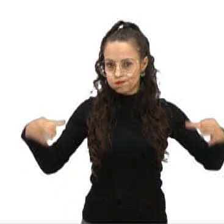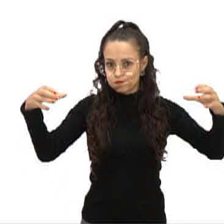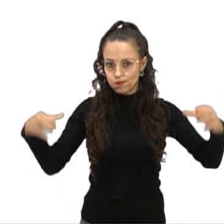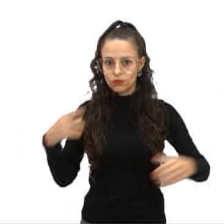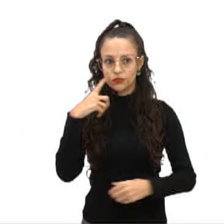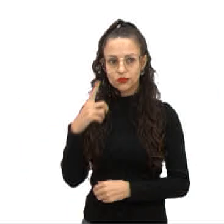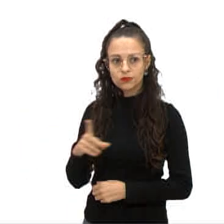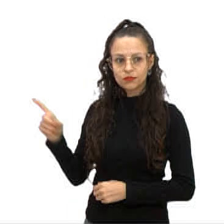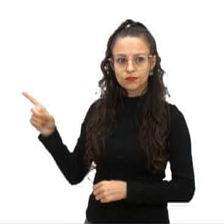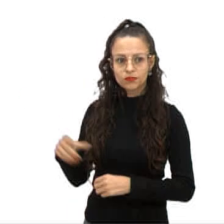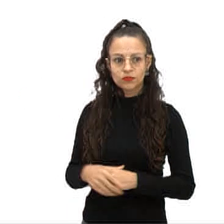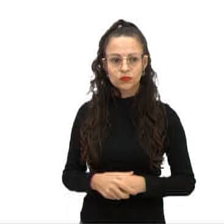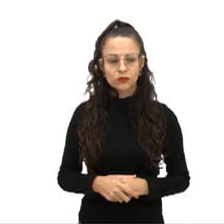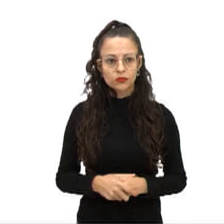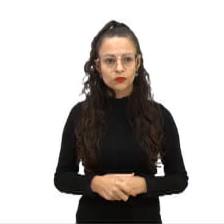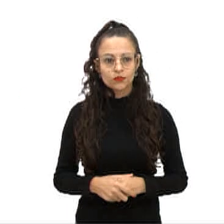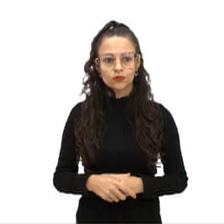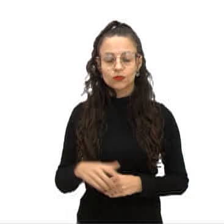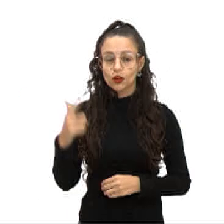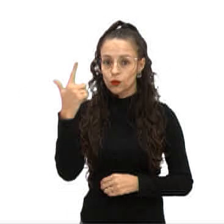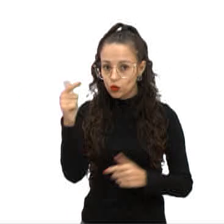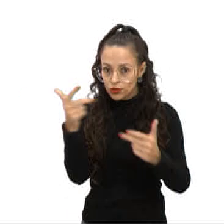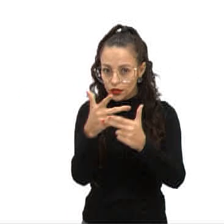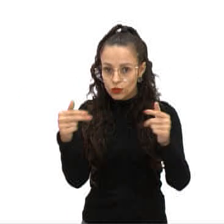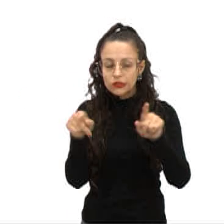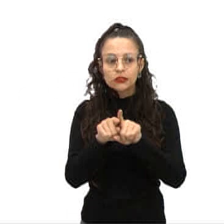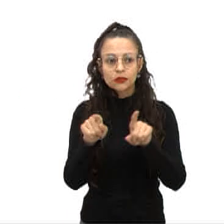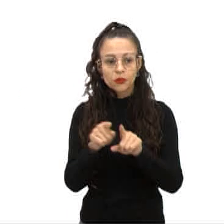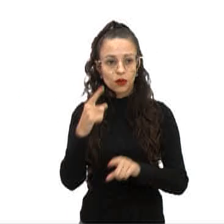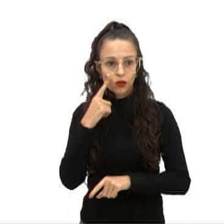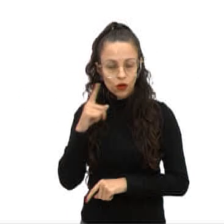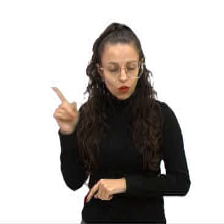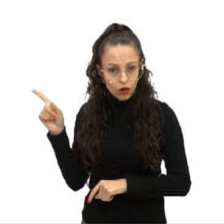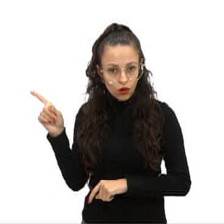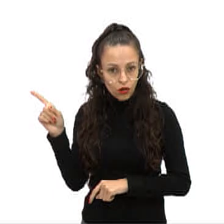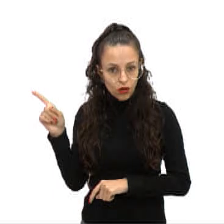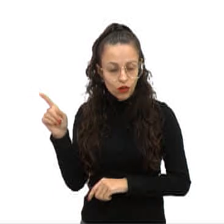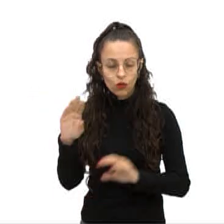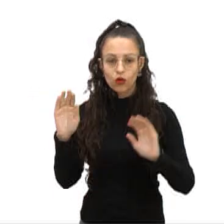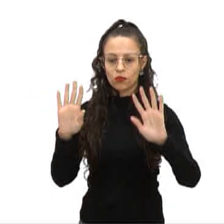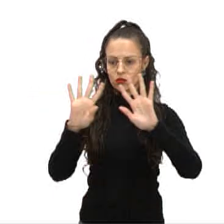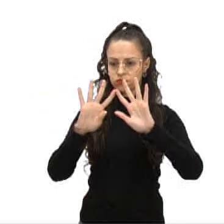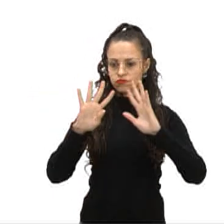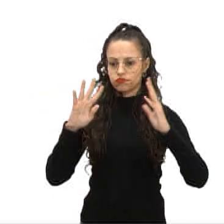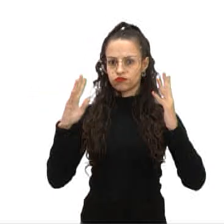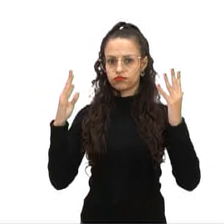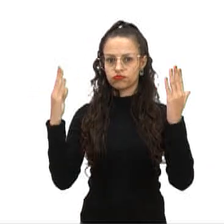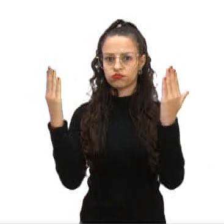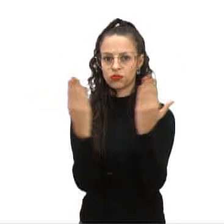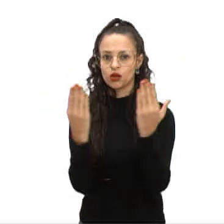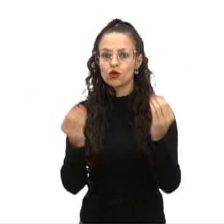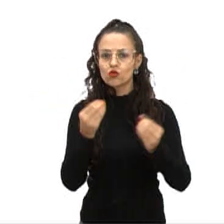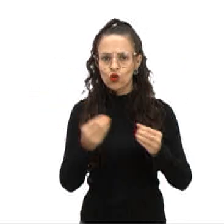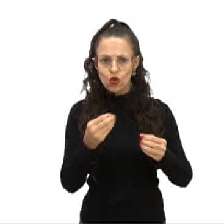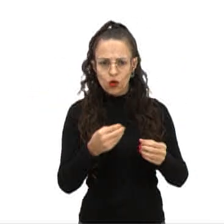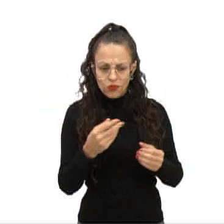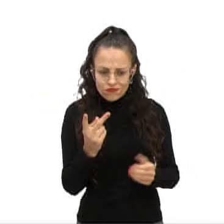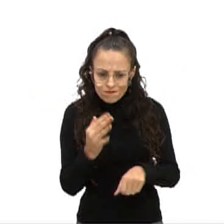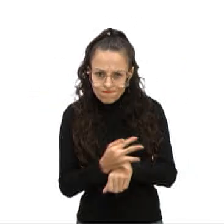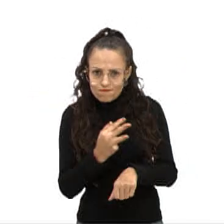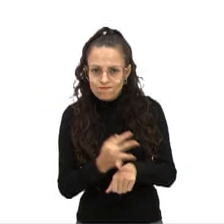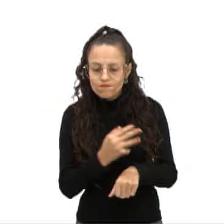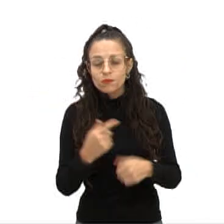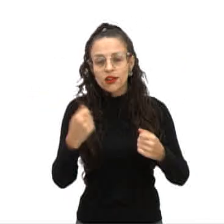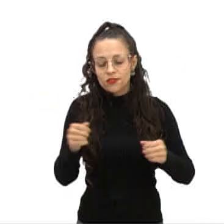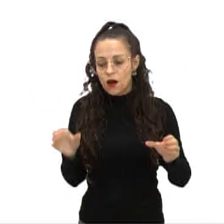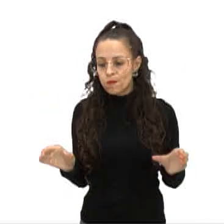ver de cima, tá? E outra coisa que usaram, olha só aqui como é que é a cúpula, tá? Para sustentar esse peso, a parede precisava